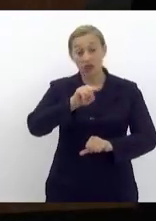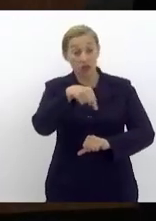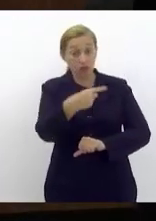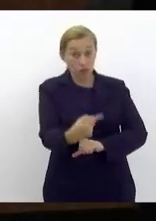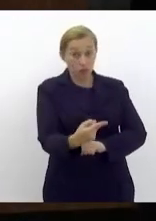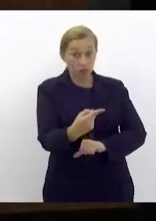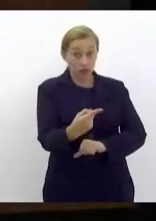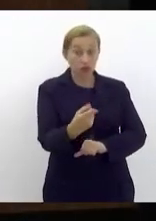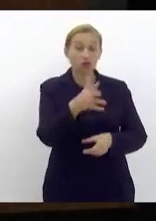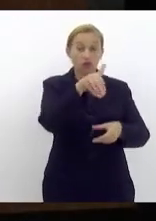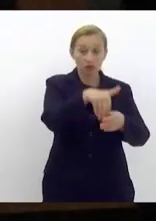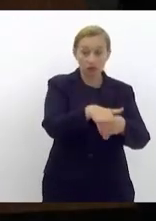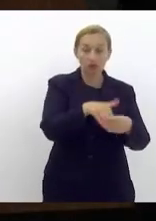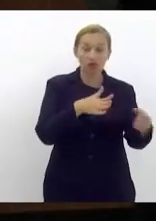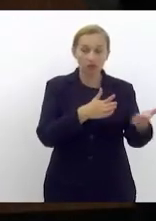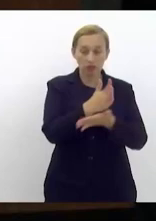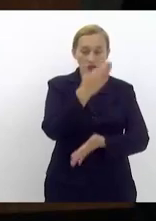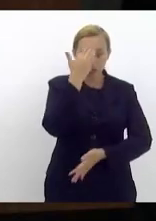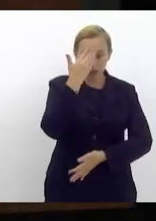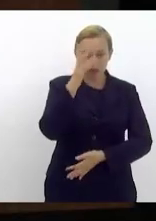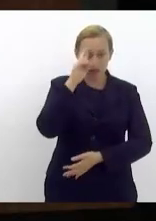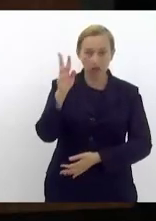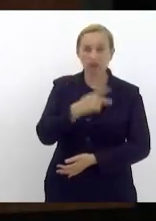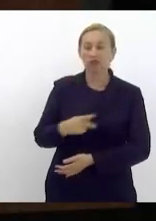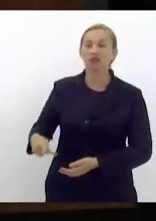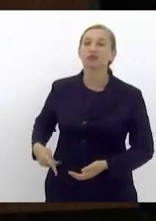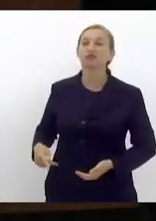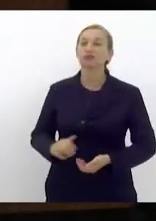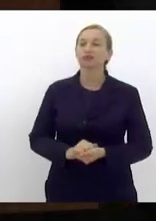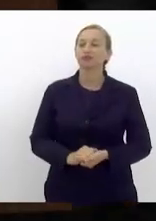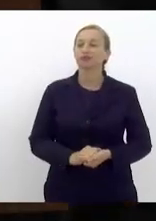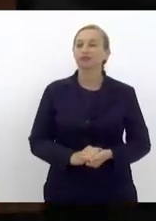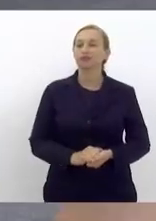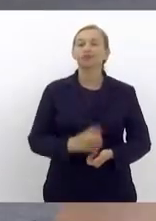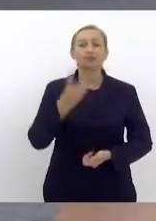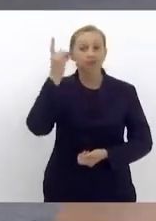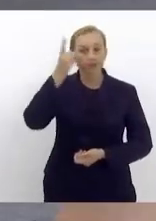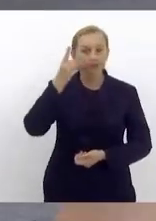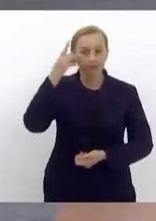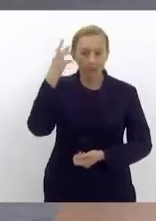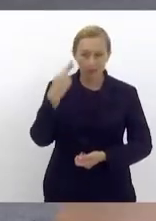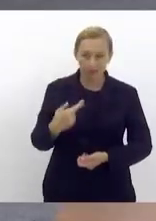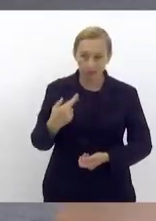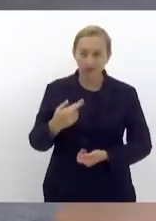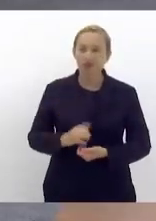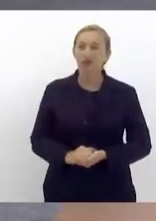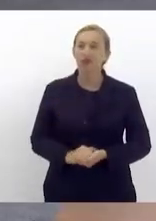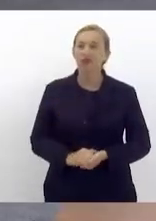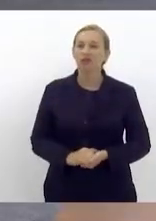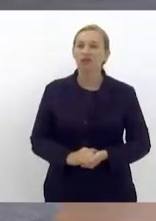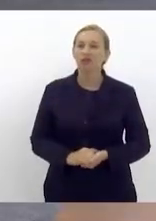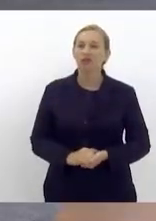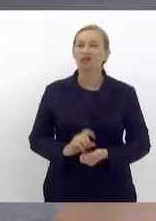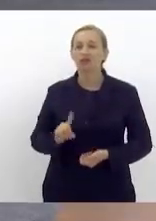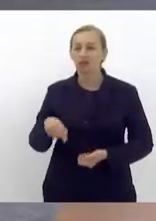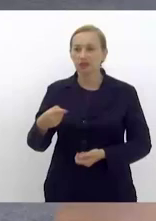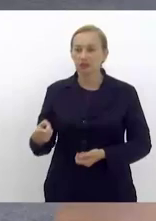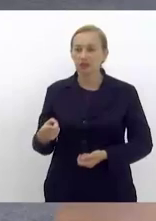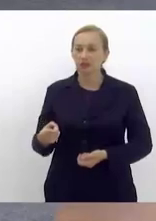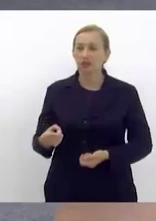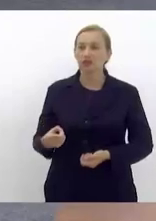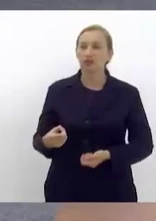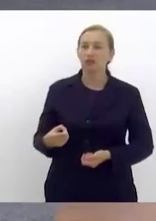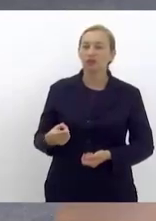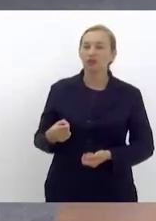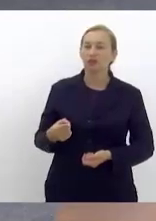foi votado e aprovado. Obrigado, senhora presidente. Deputada Renata Souza, logo em seguida, o autor do